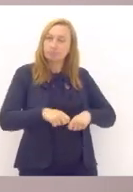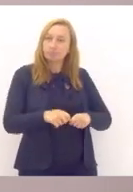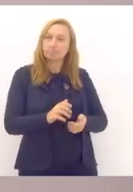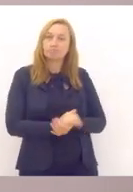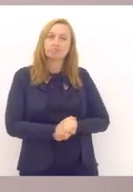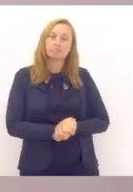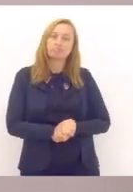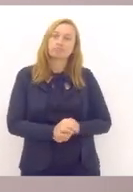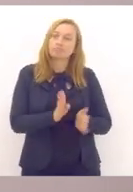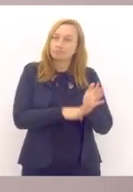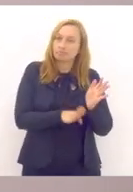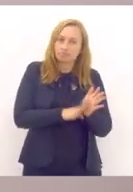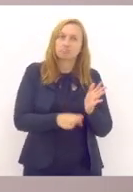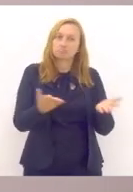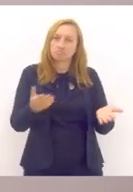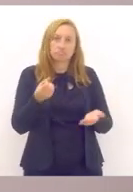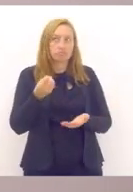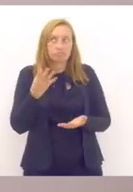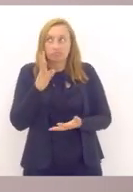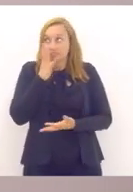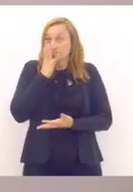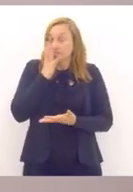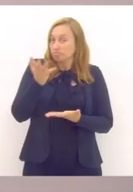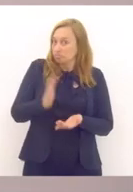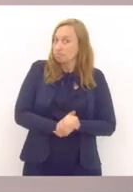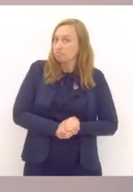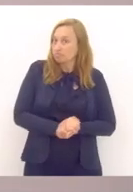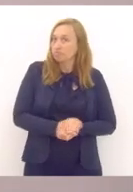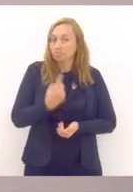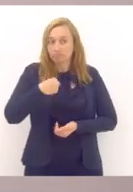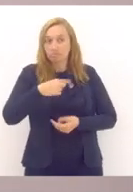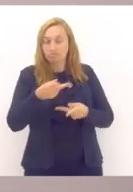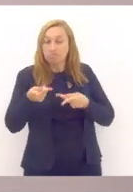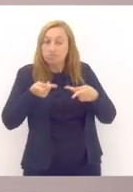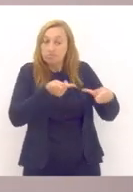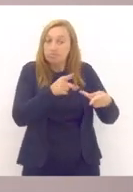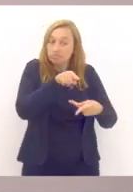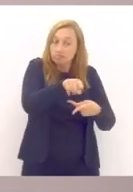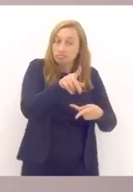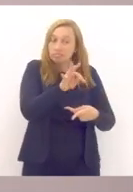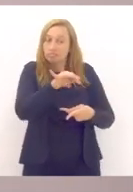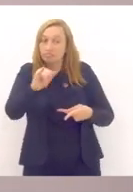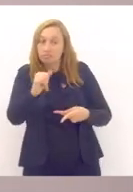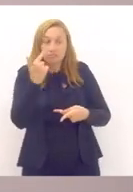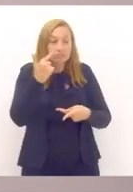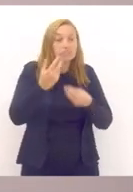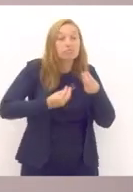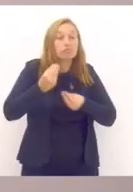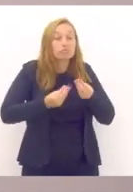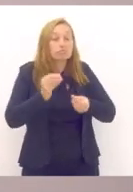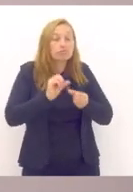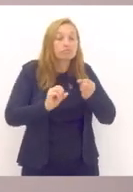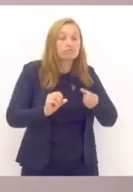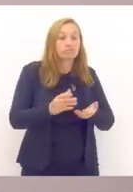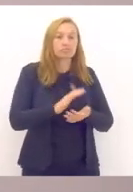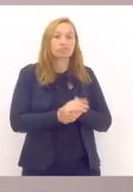negócio surreal. Eu fiquei muito impressionado. A gente está indo lá com a nossa equipe de TI para ver como é que eles estão fazendo isso.